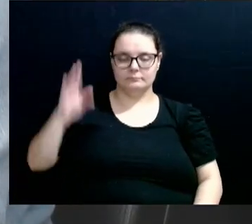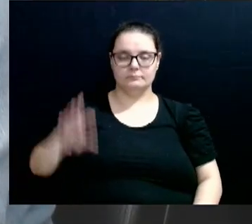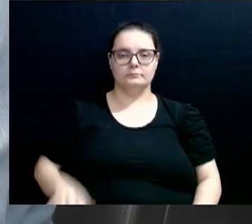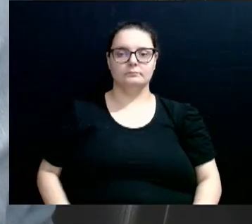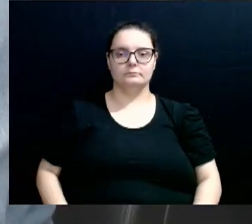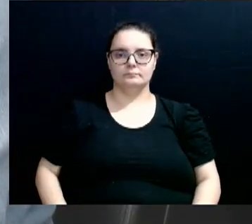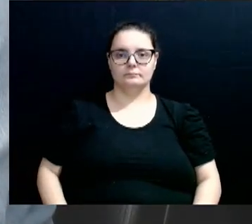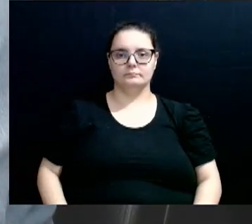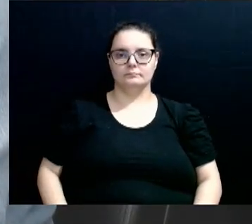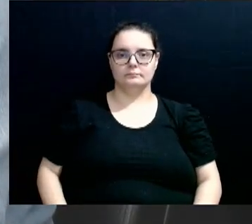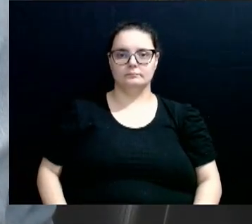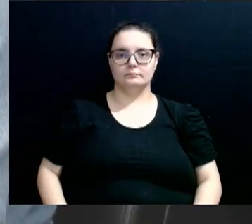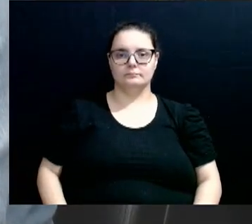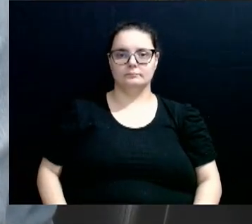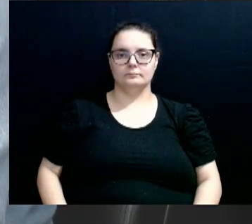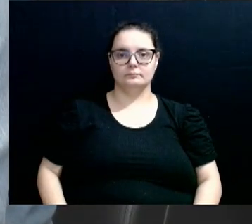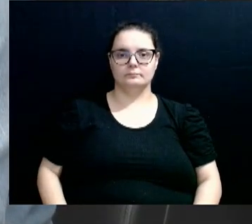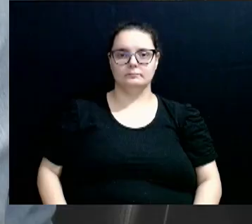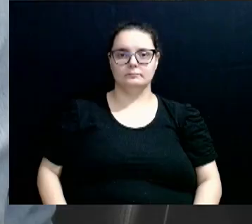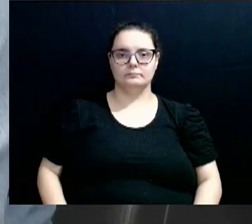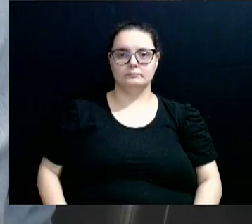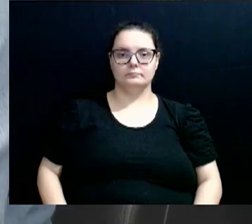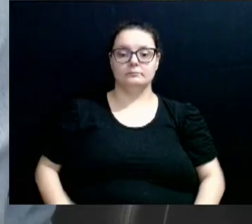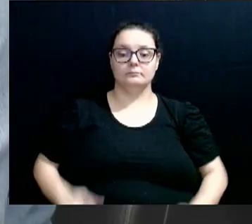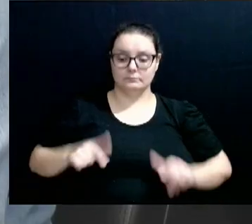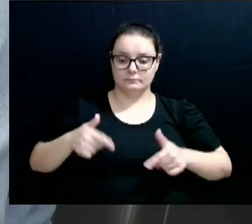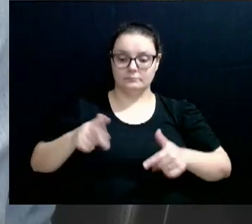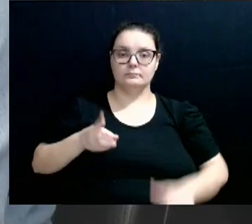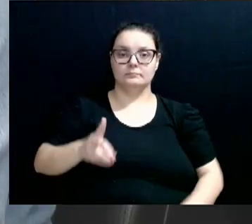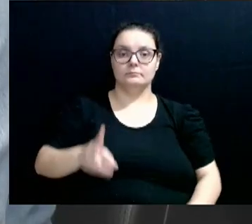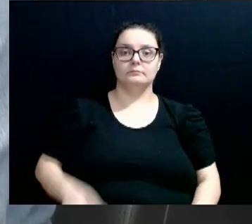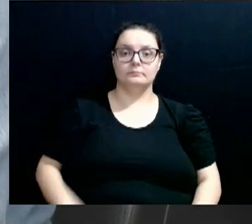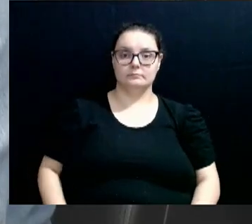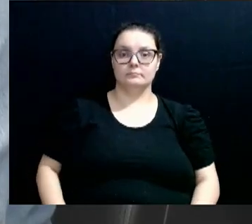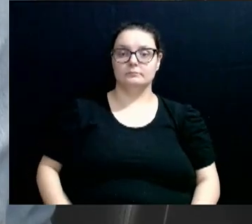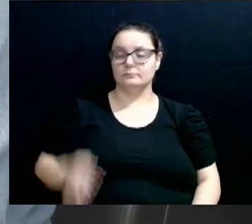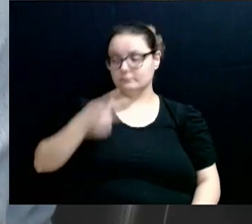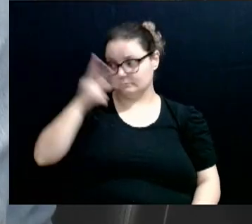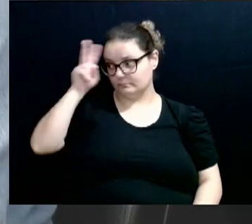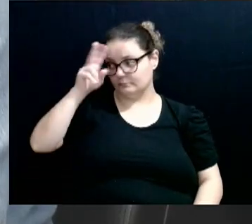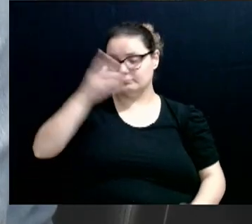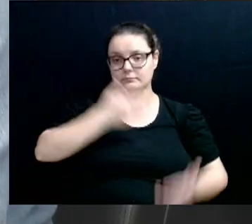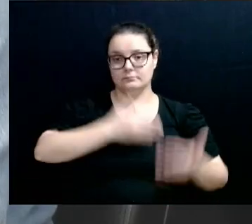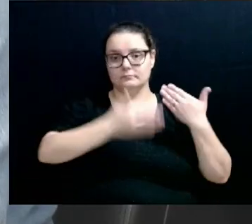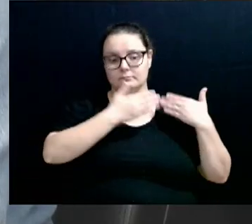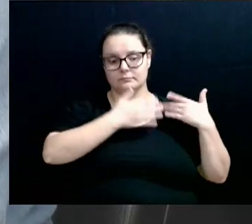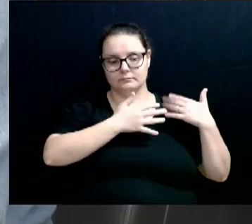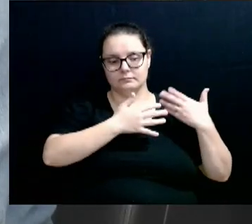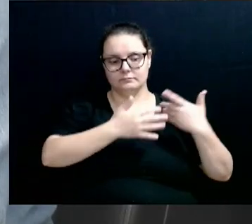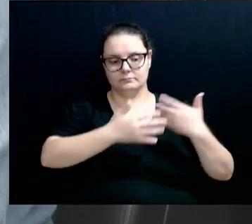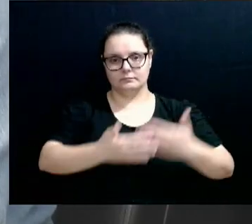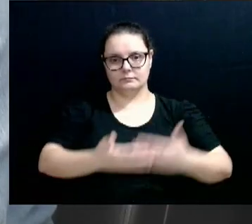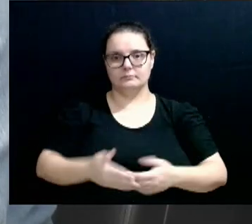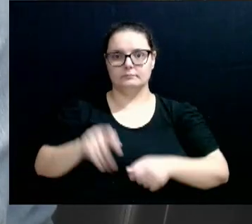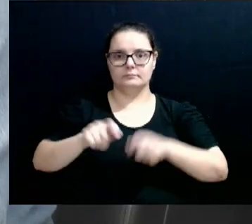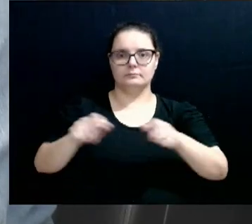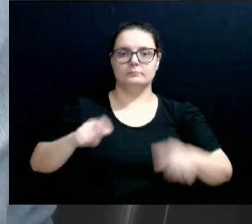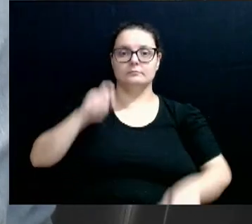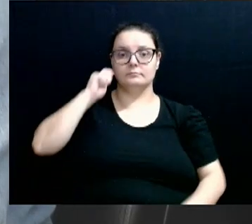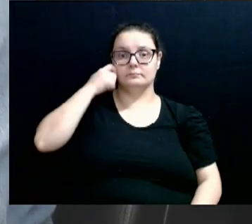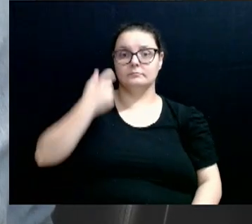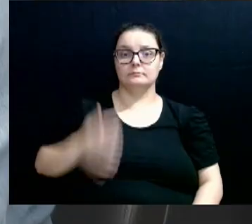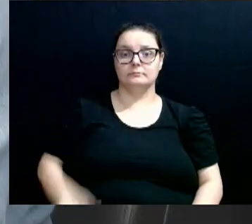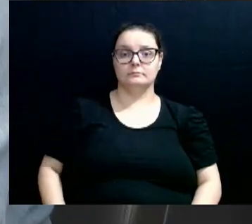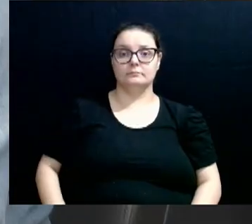é uma luta bastante constante. Você falou da questão da trajetória profissional das pessoas negras. Eu costumo dizer,